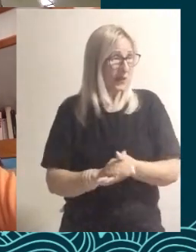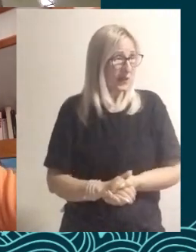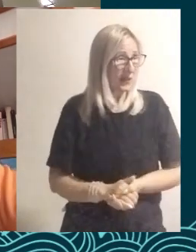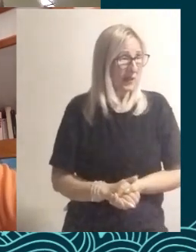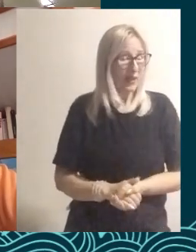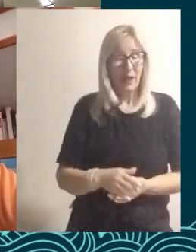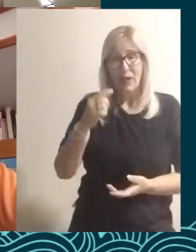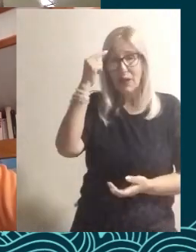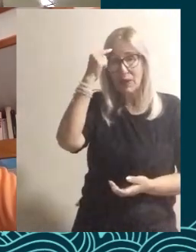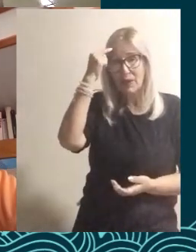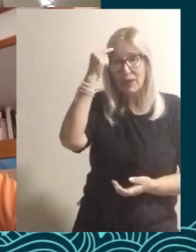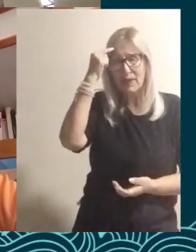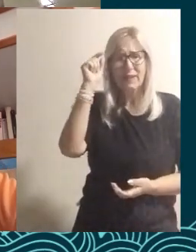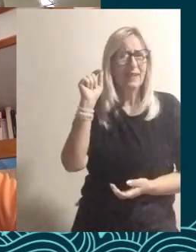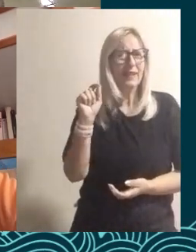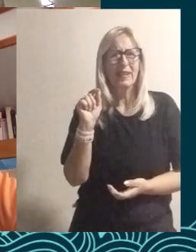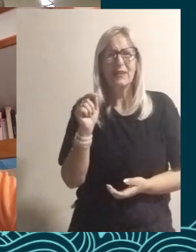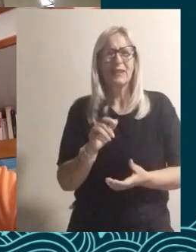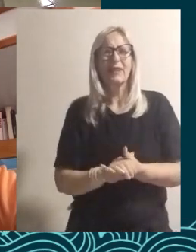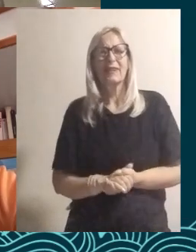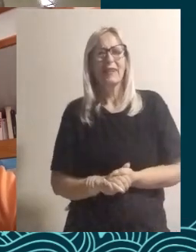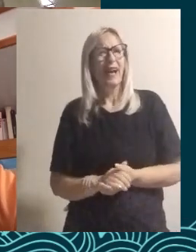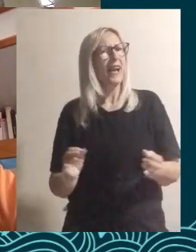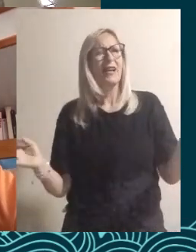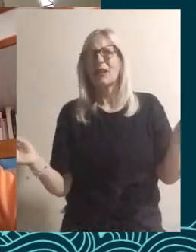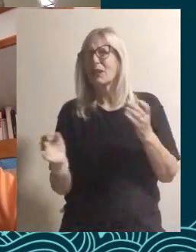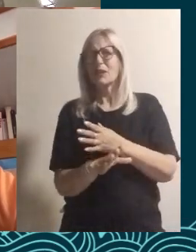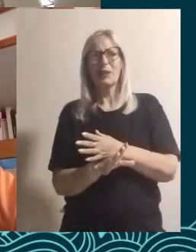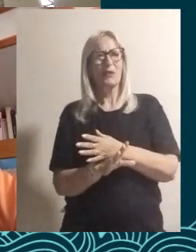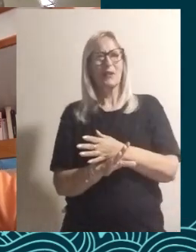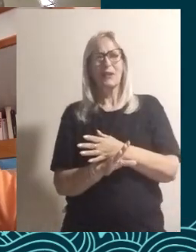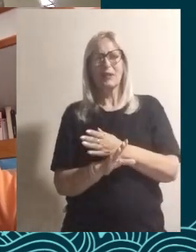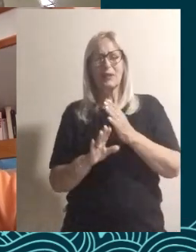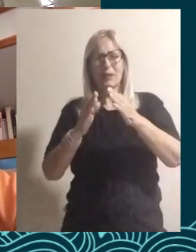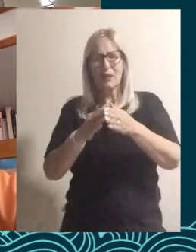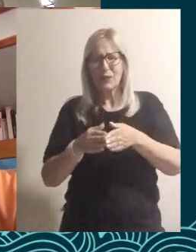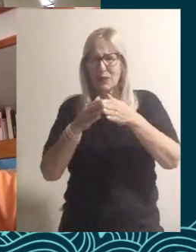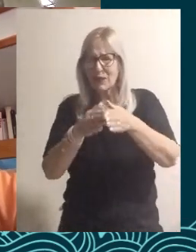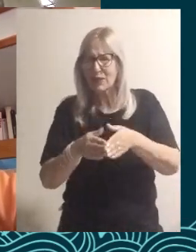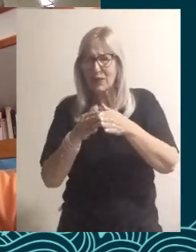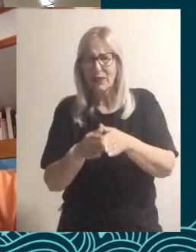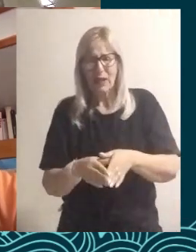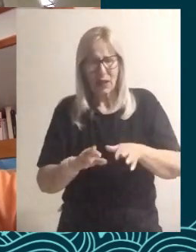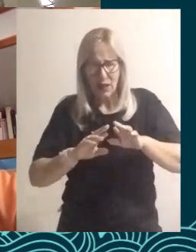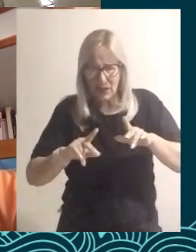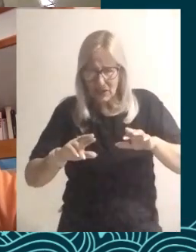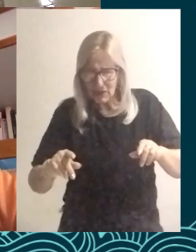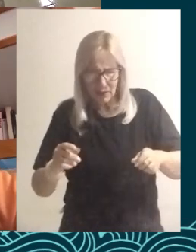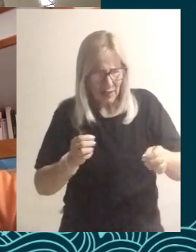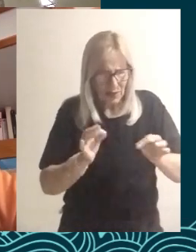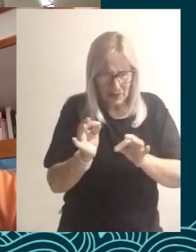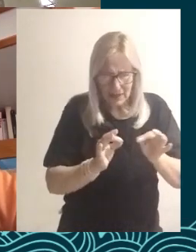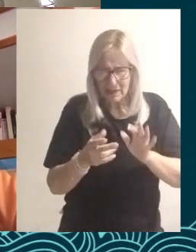navegar e Imagina ter pensei. tempo. Eu pensei nisso, eu falei, não, eu não estou pronta para navegar,